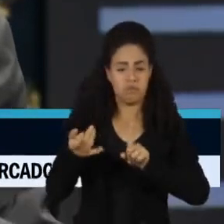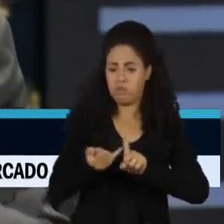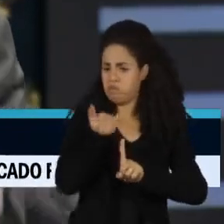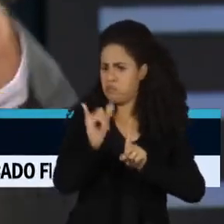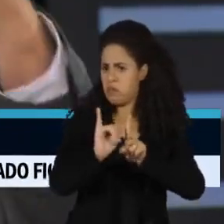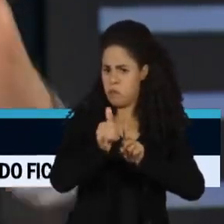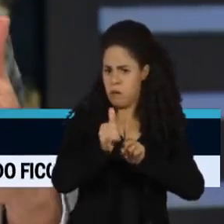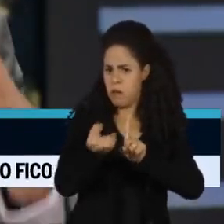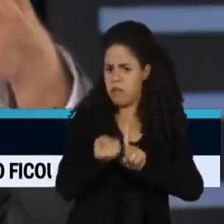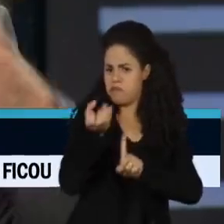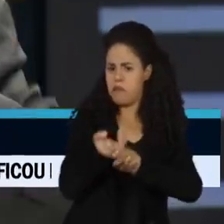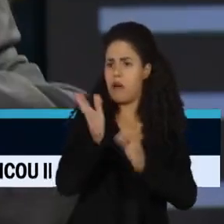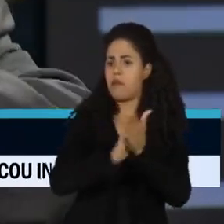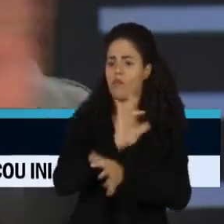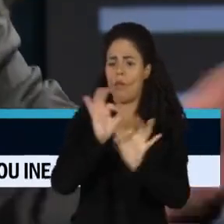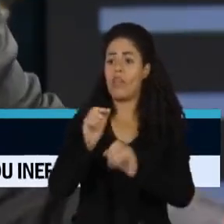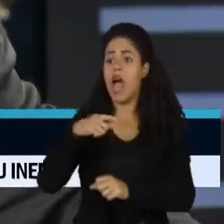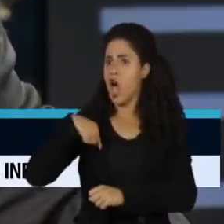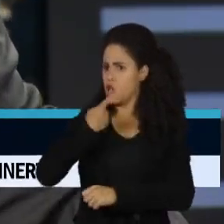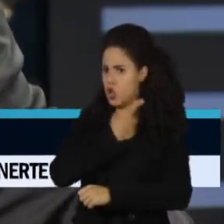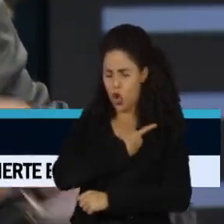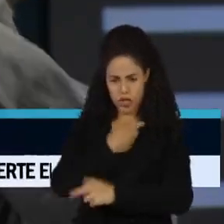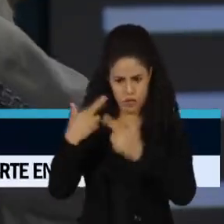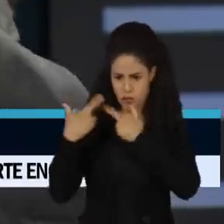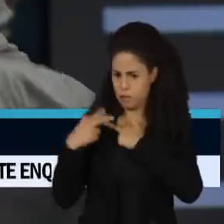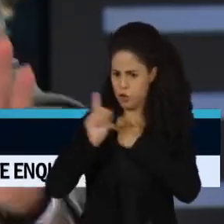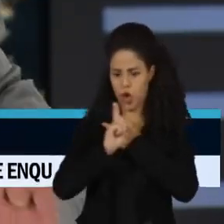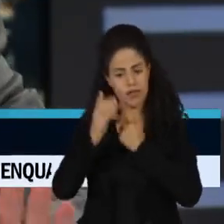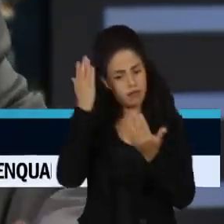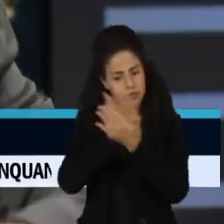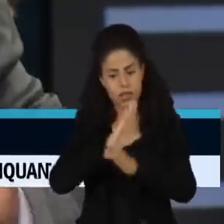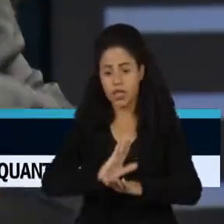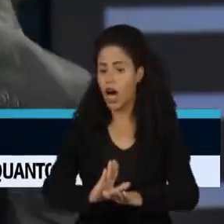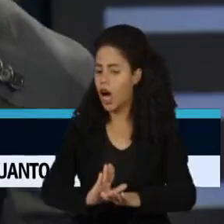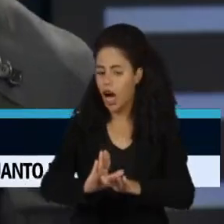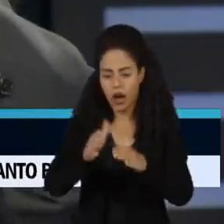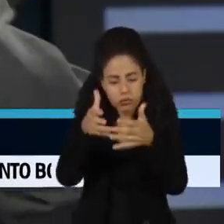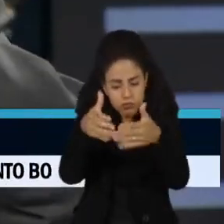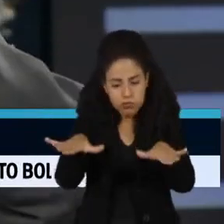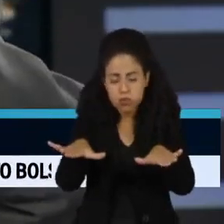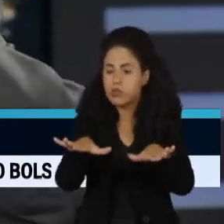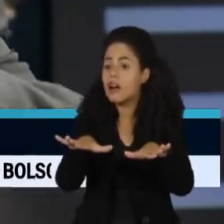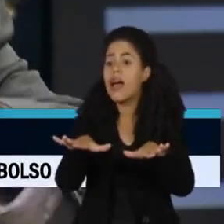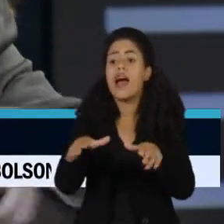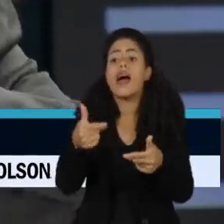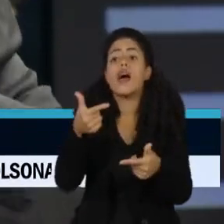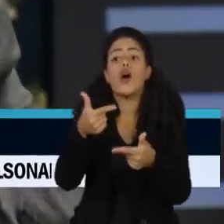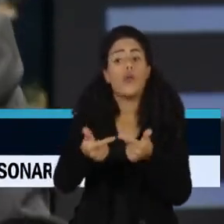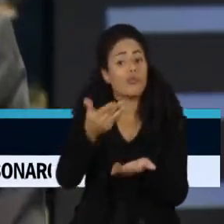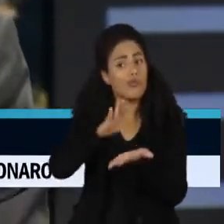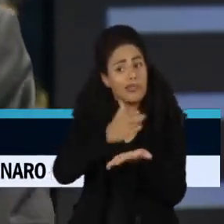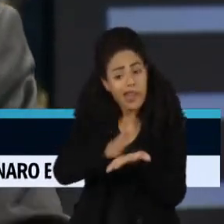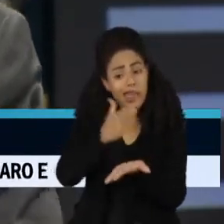radicalmente dizendo nós não temos nada a ver com vocês saiam daqui vocês não são Patriotas e Coisa e